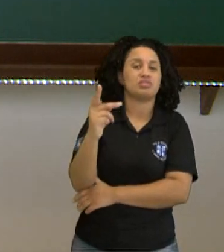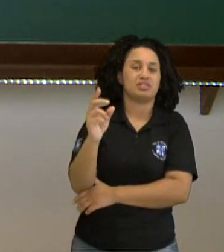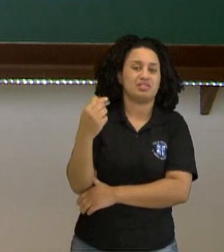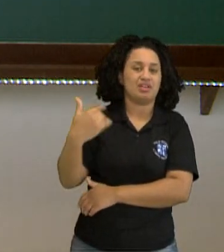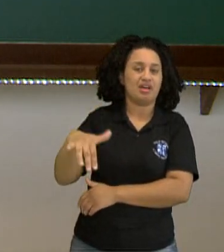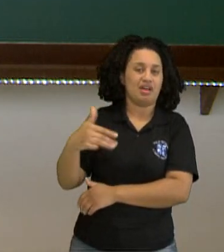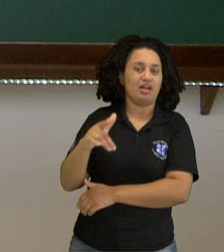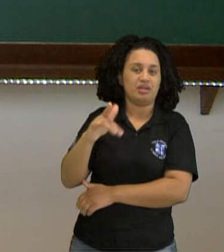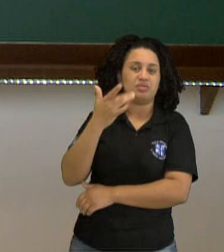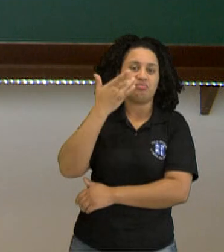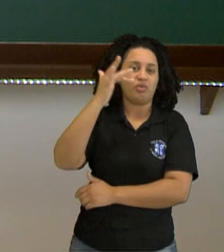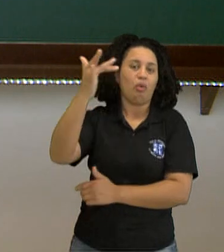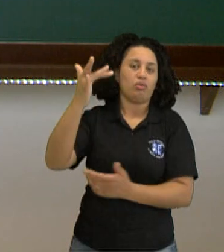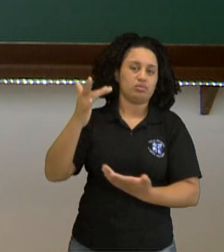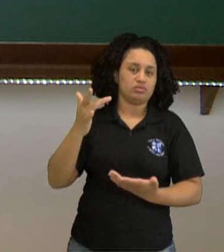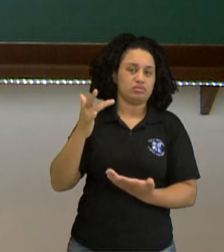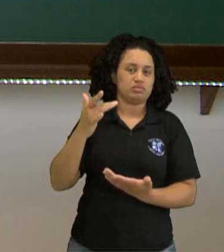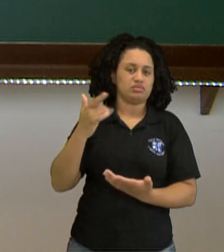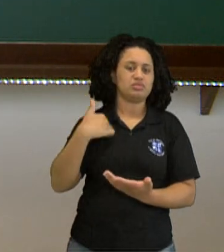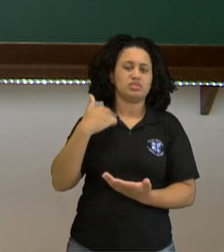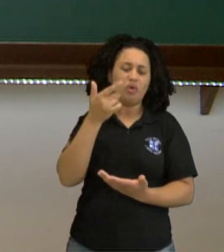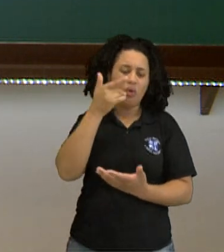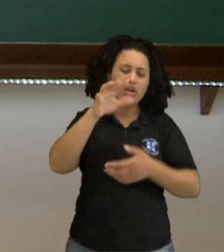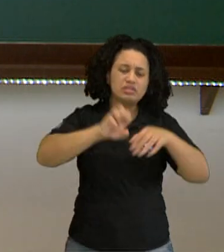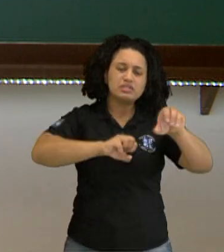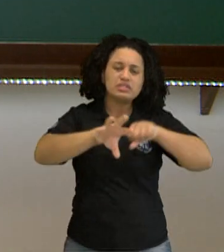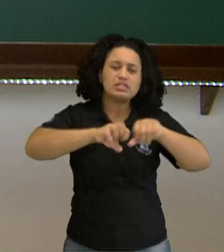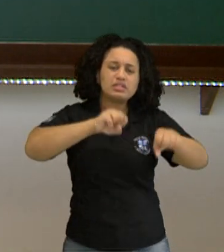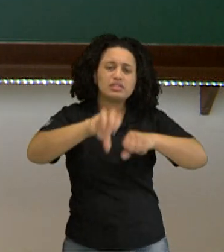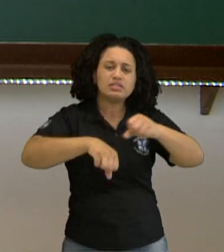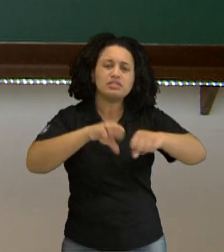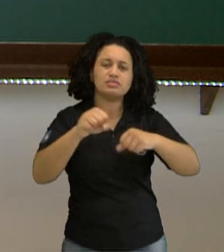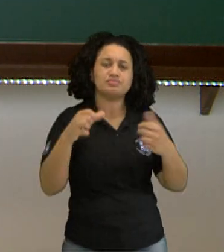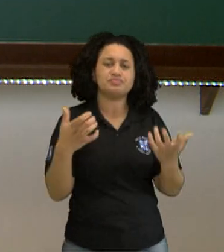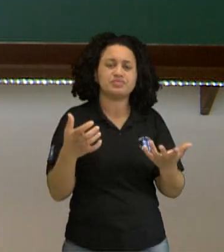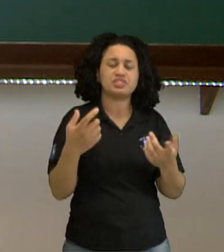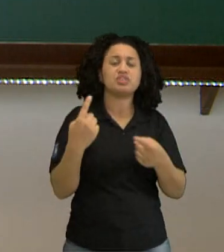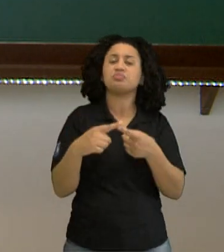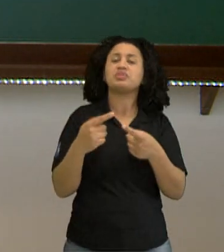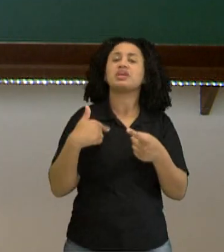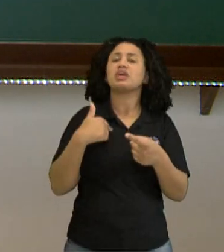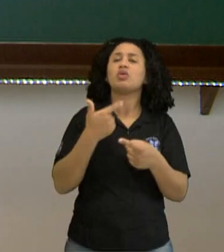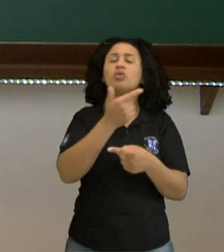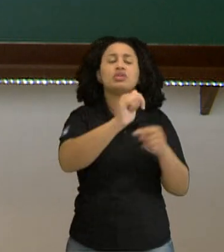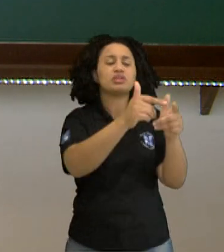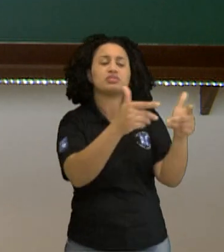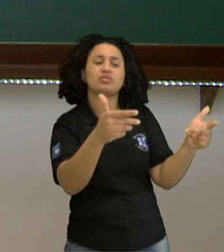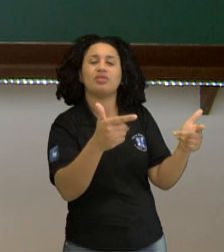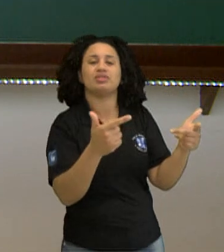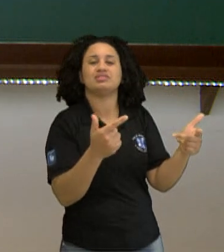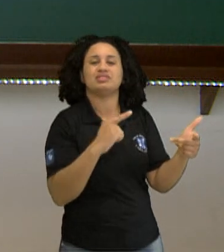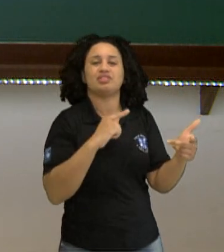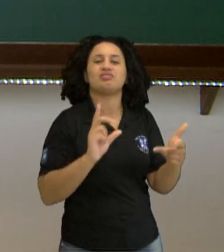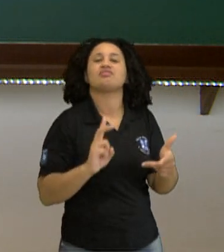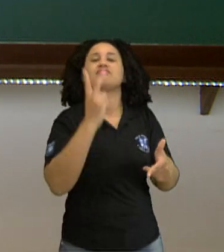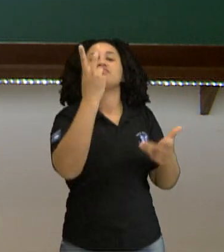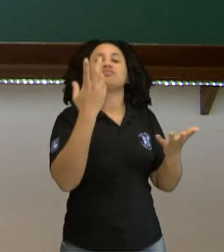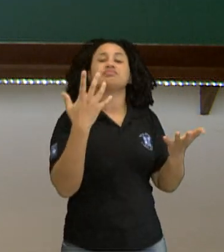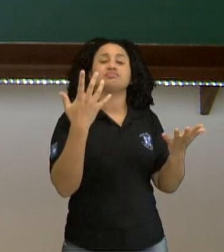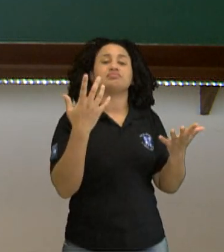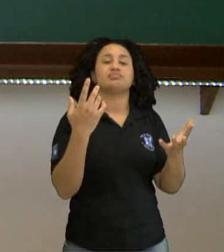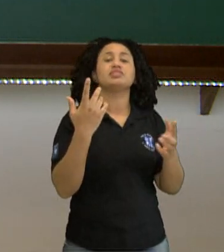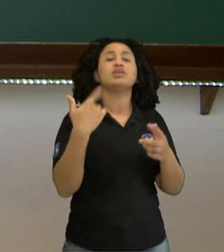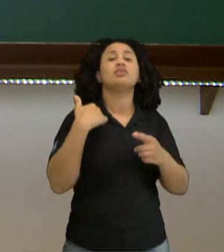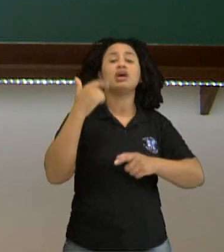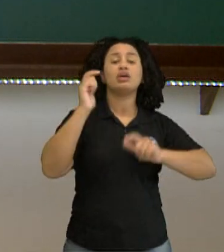Ouro. Né? Que foi tão explorada. Por que não criou valor em outras coisas? Entende? O ser humano cria